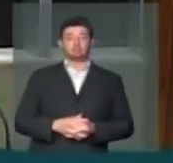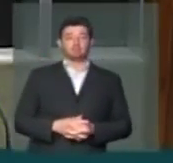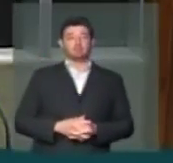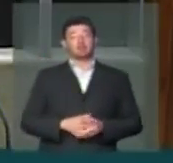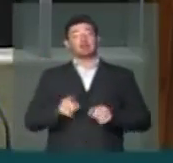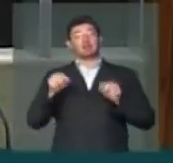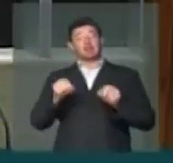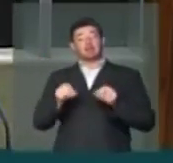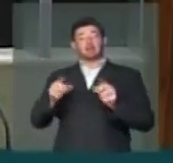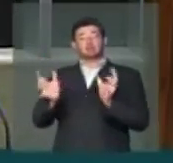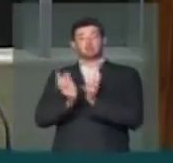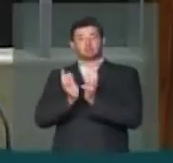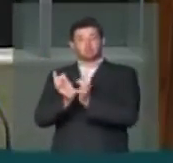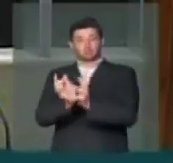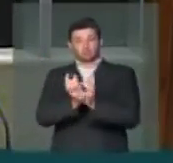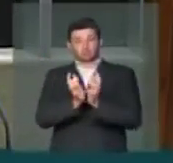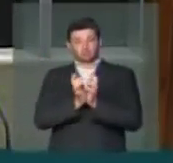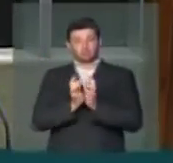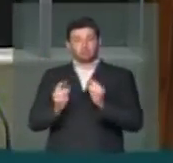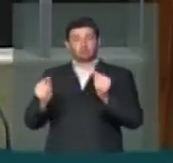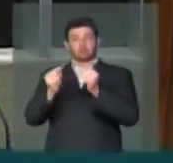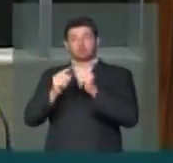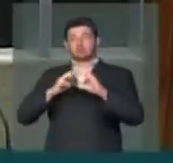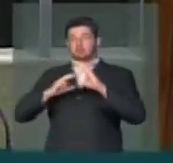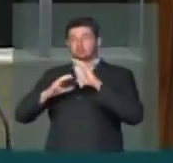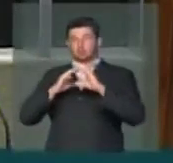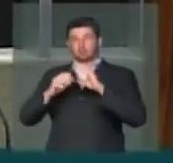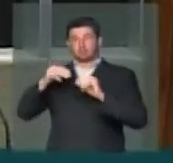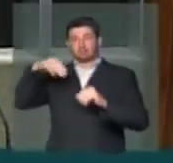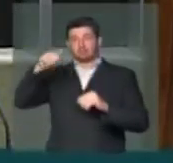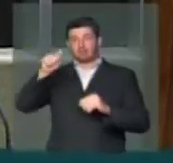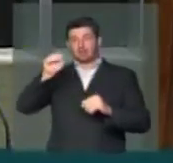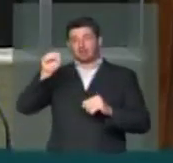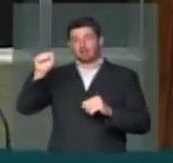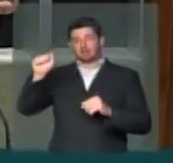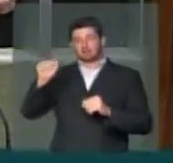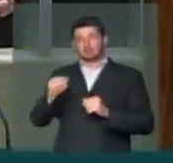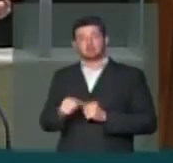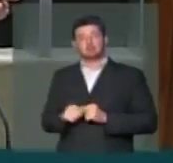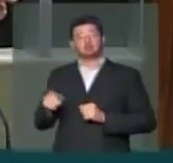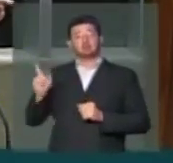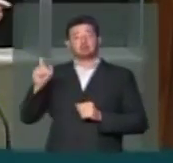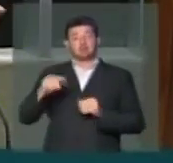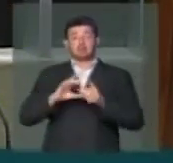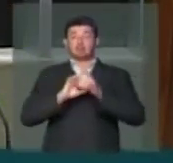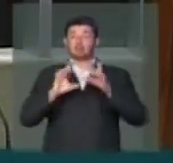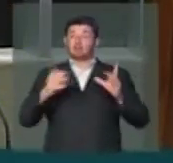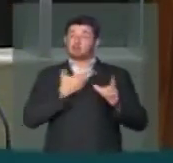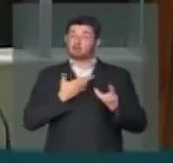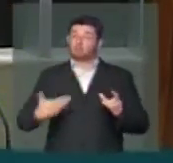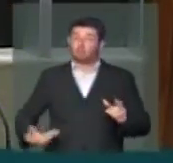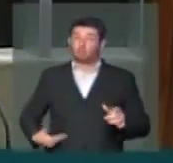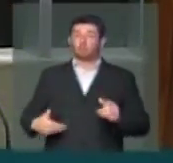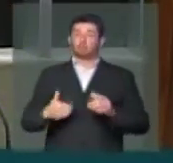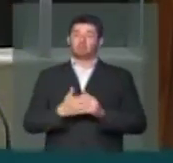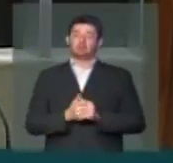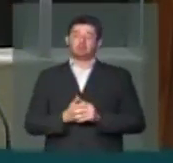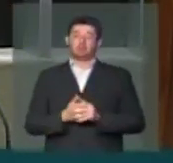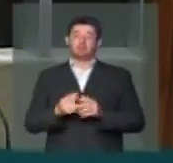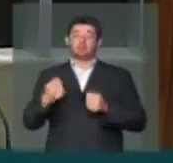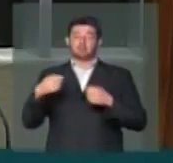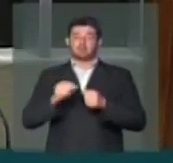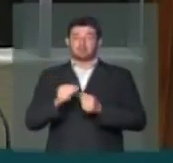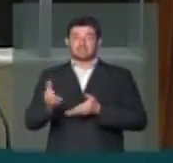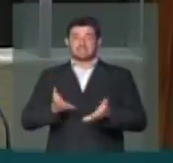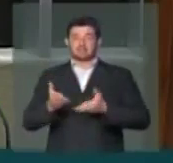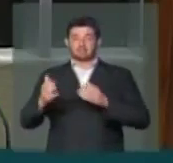esses setores, para além dos meios de comunicação de massa, que são concessão pública e que têm que prestar